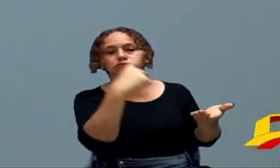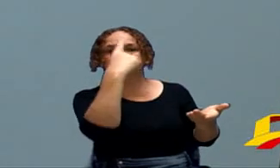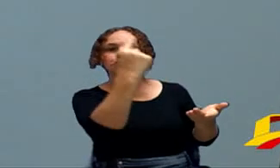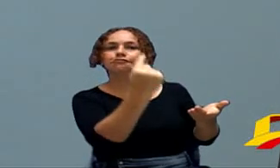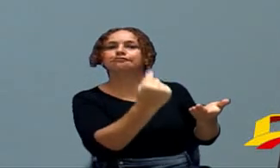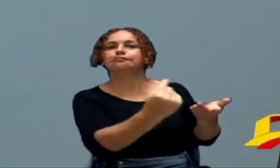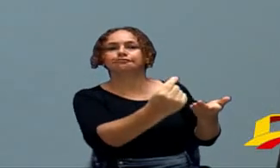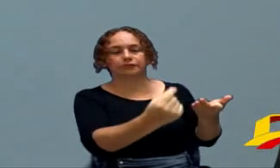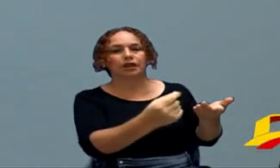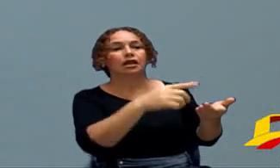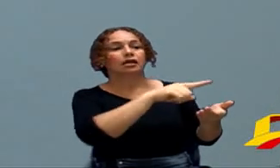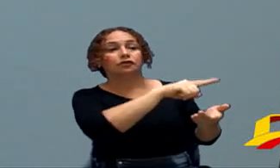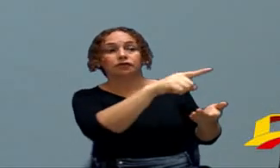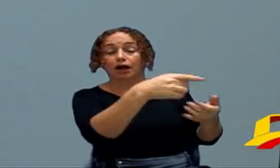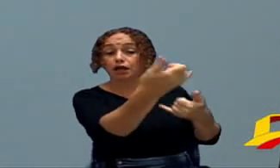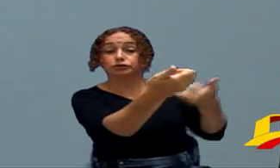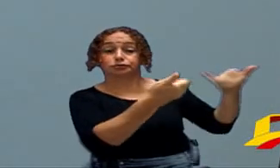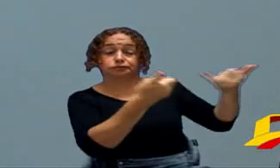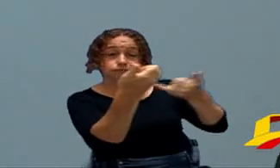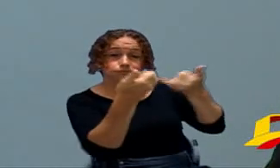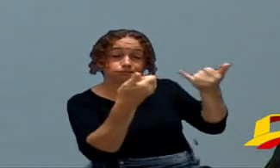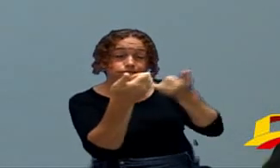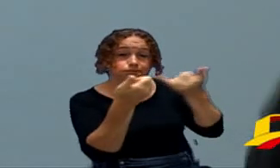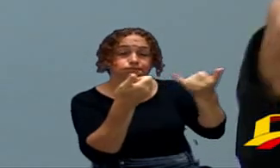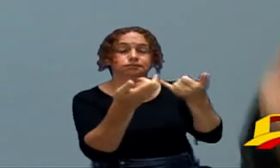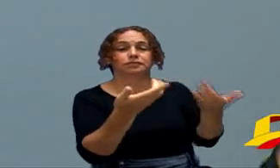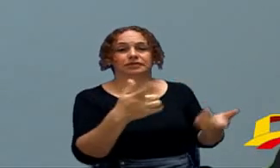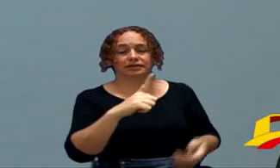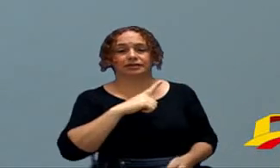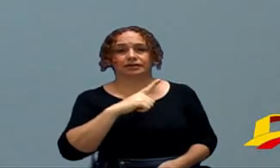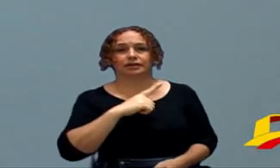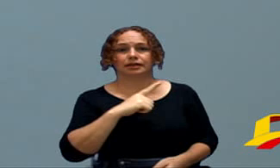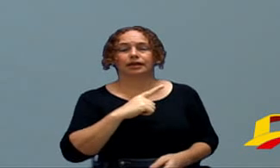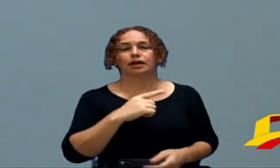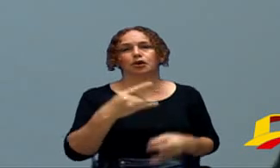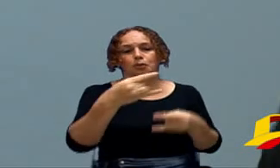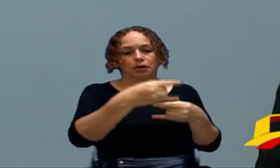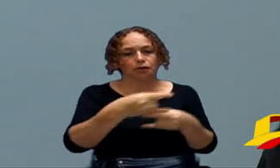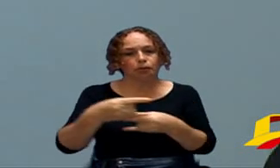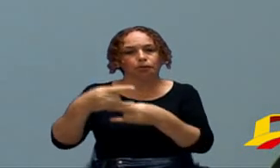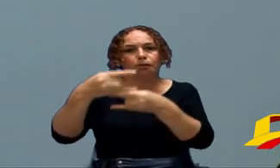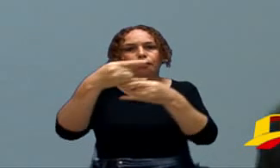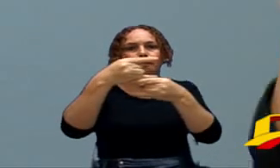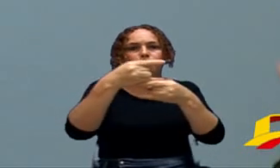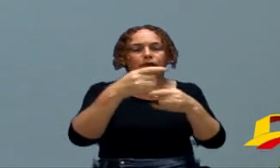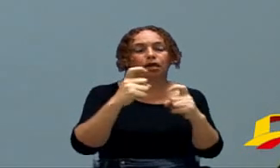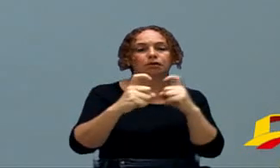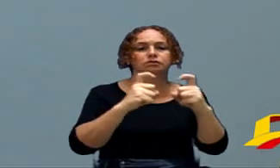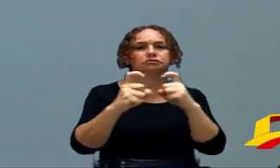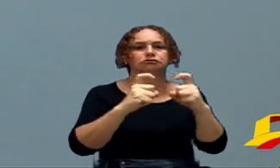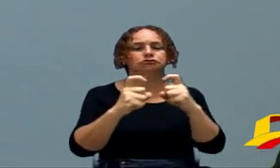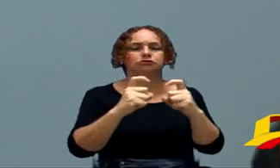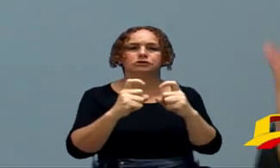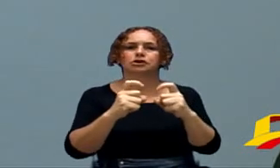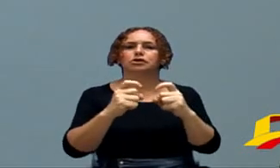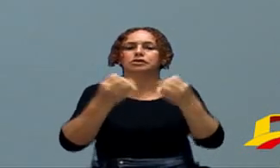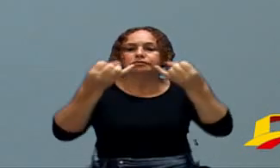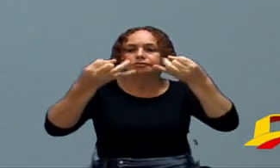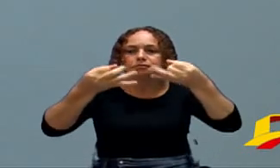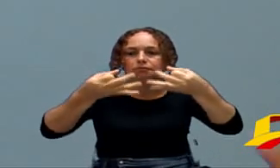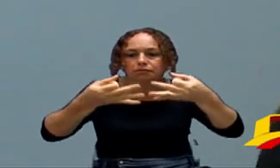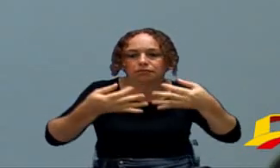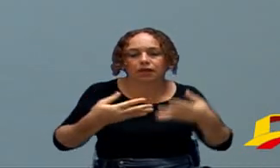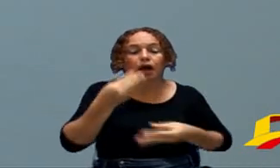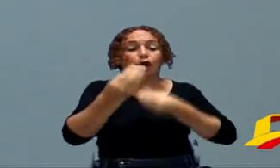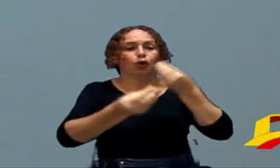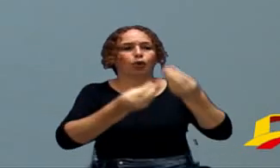que nós participamos até de uma reunião online, onde eles fizeram toda uma fala sobre como que seria o cuidado, como que seria o